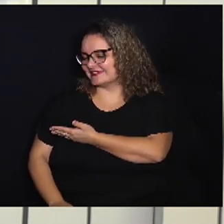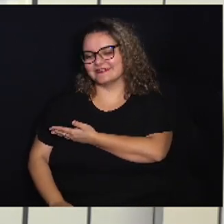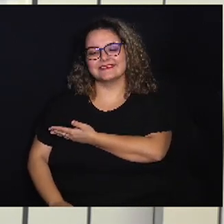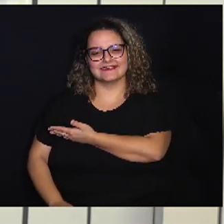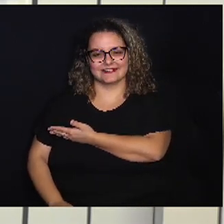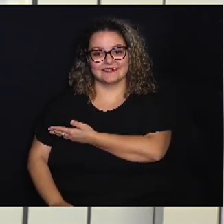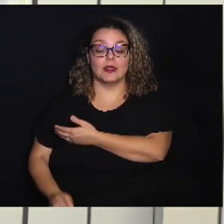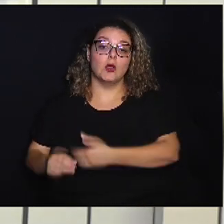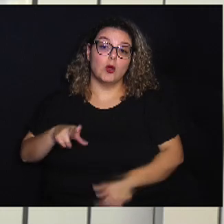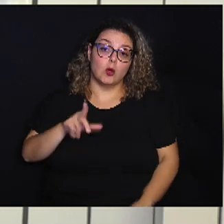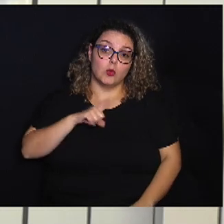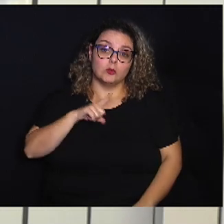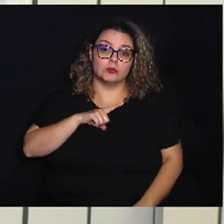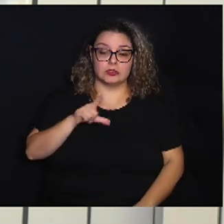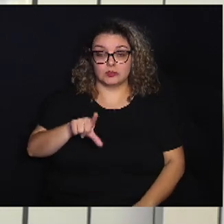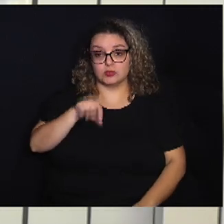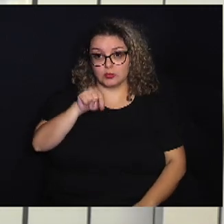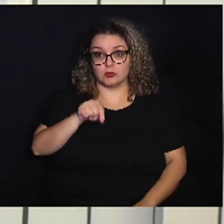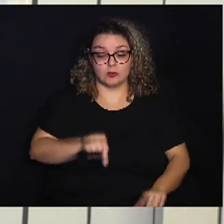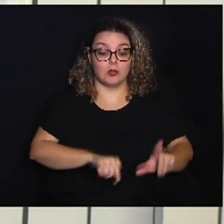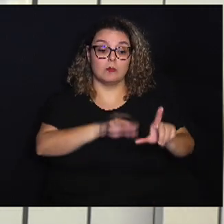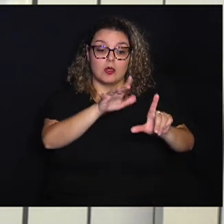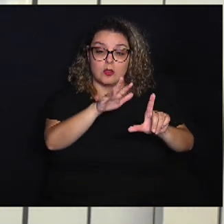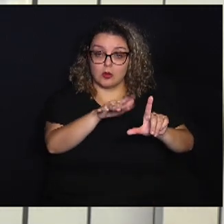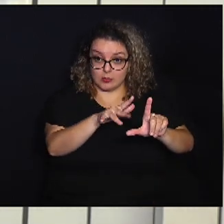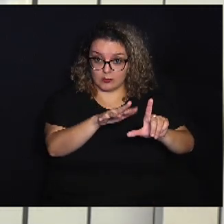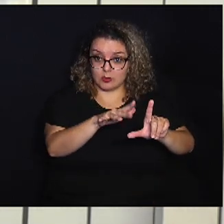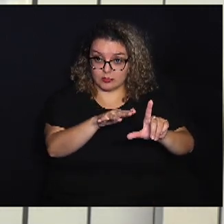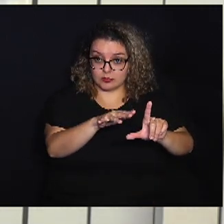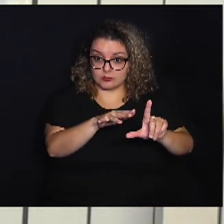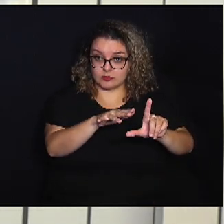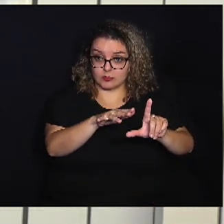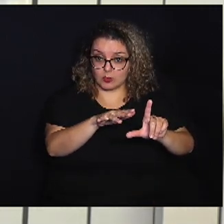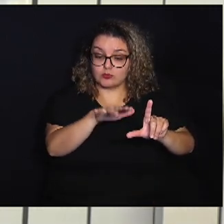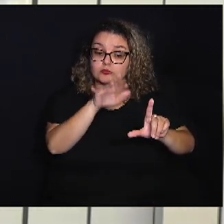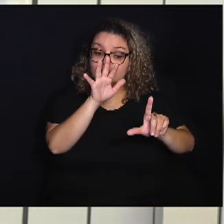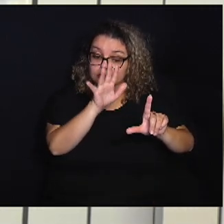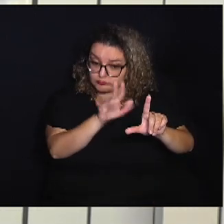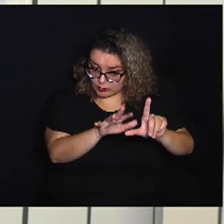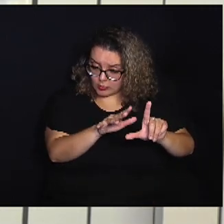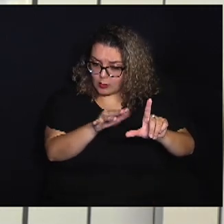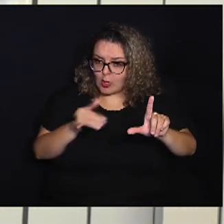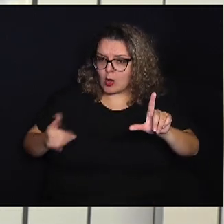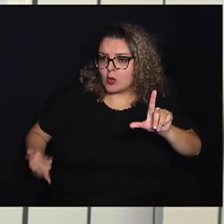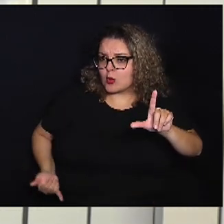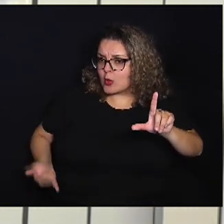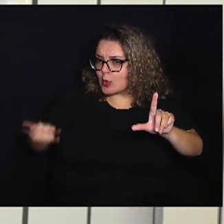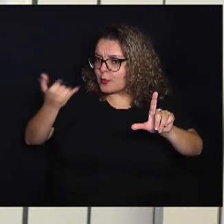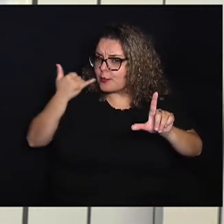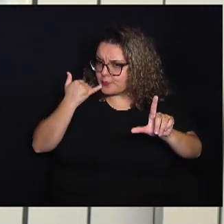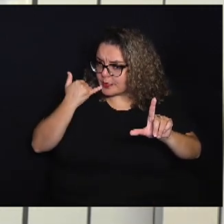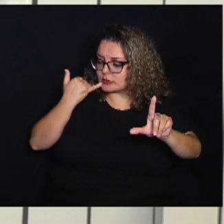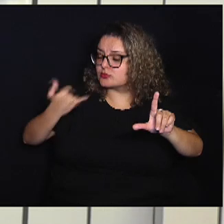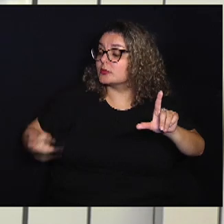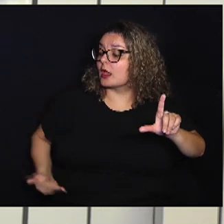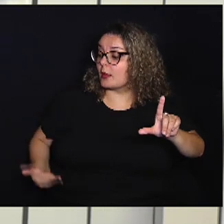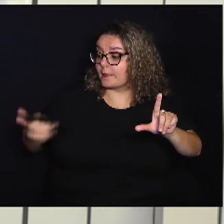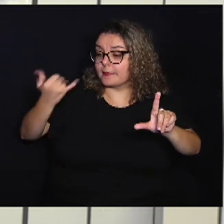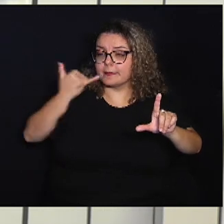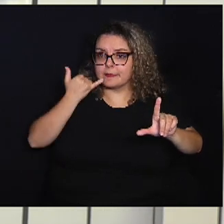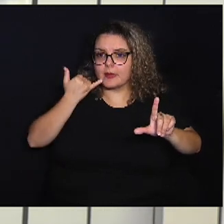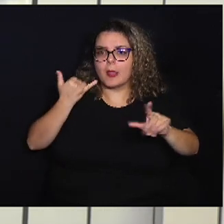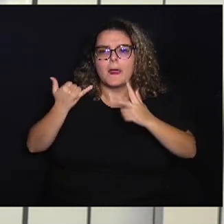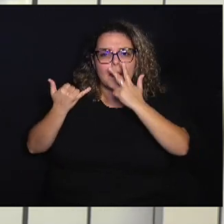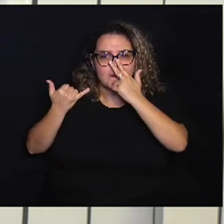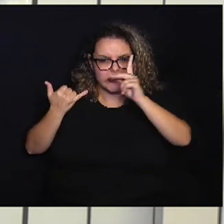97829-3776. Ou você tem a opção de enviar esta mensagem pelo nosso QR Code. Está com o seu celular aí perto? Pegue o celular agora, abra